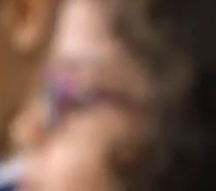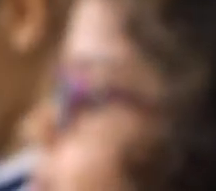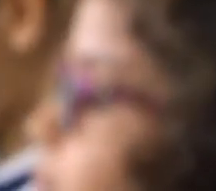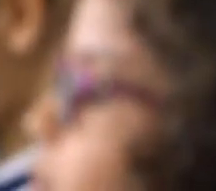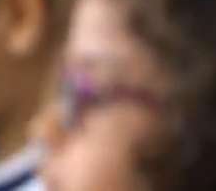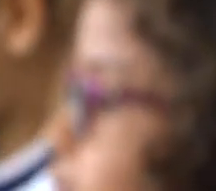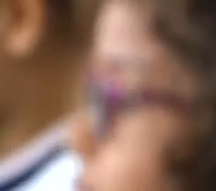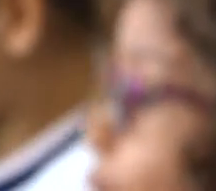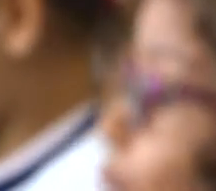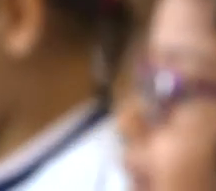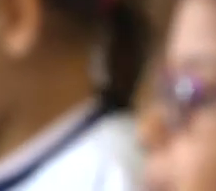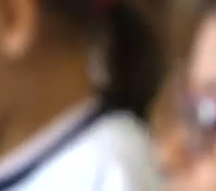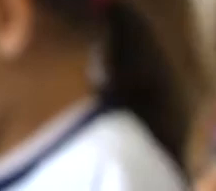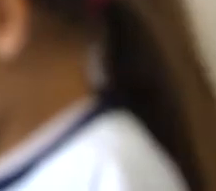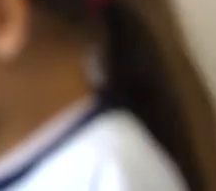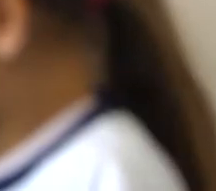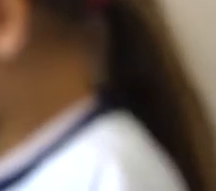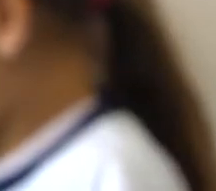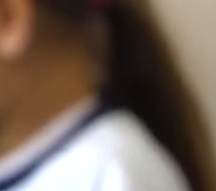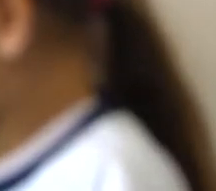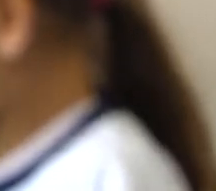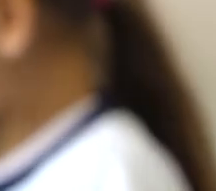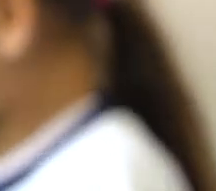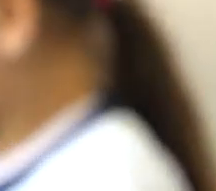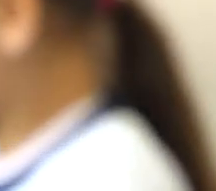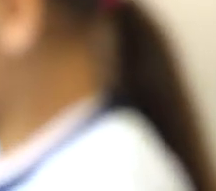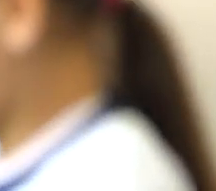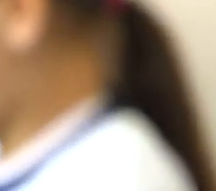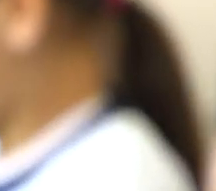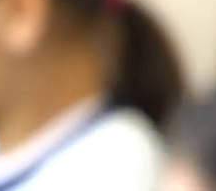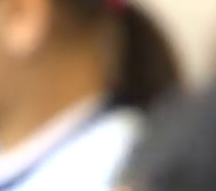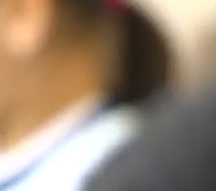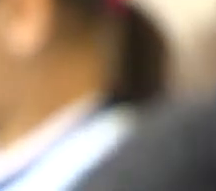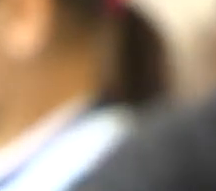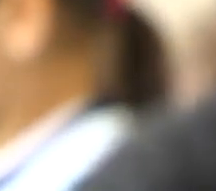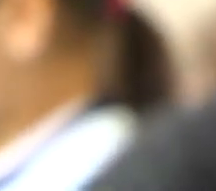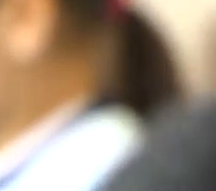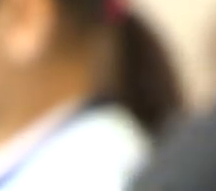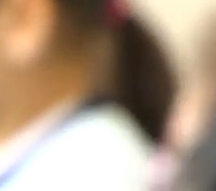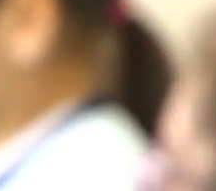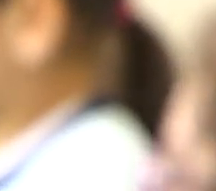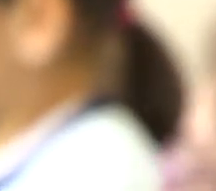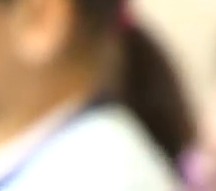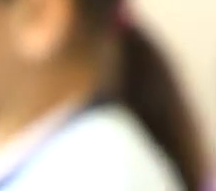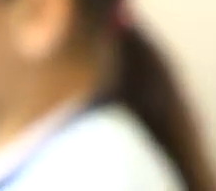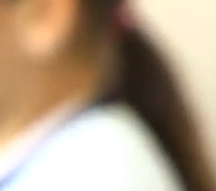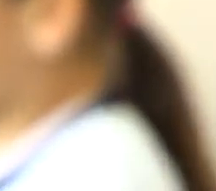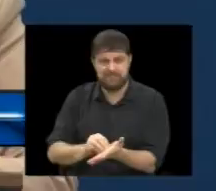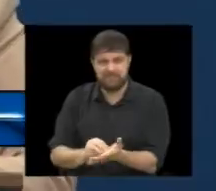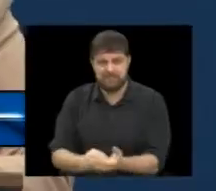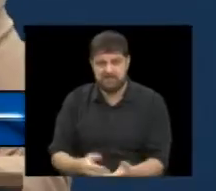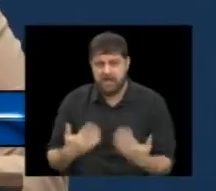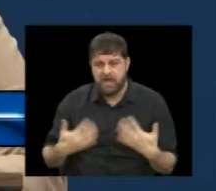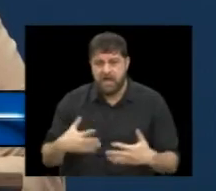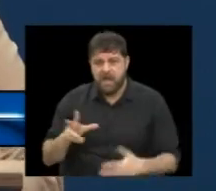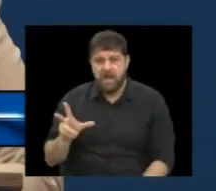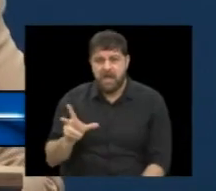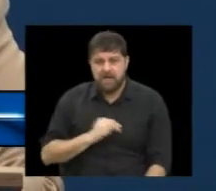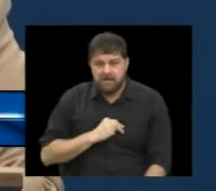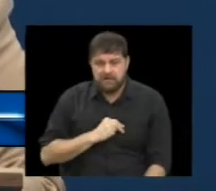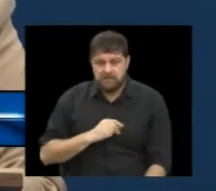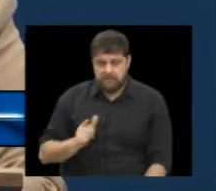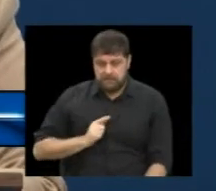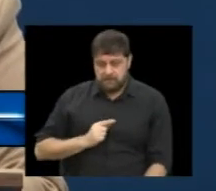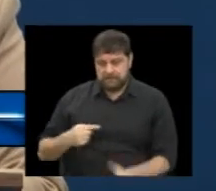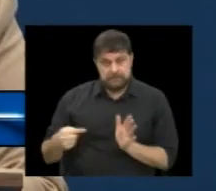um documento em fevereiro de 2017 e o executivo respondeu que os problemas já haviam sido solucionados. Tenho recebido